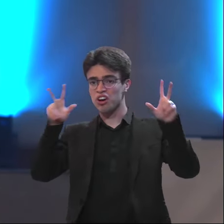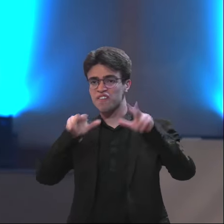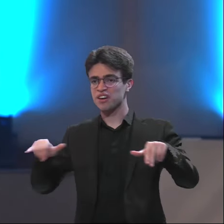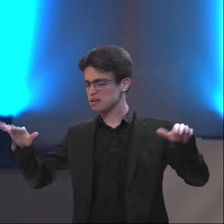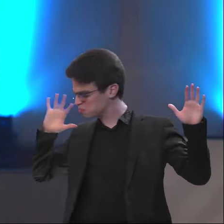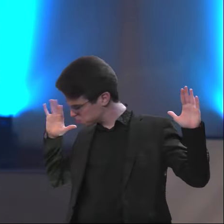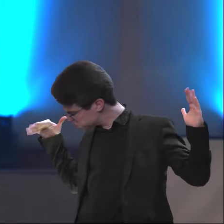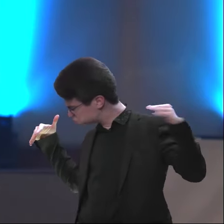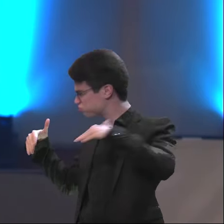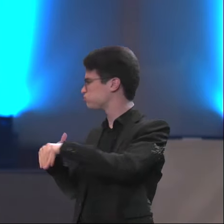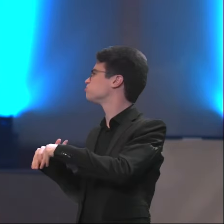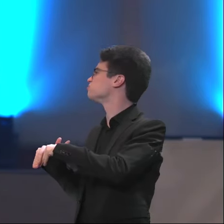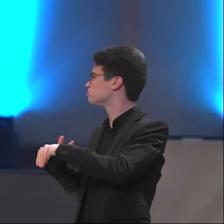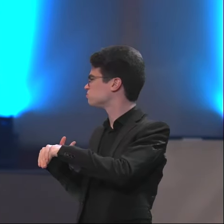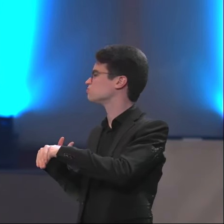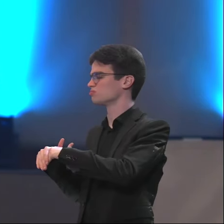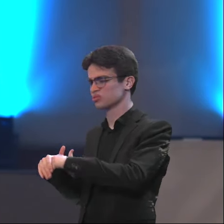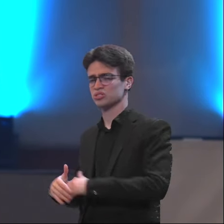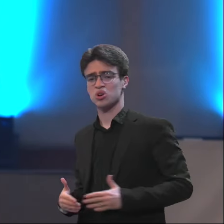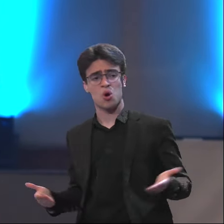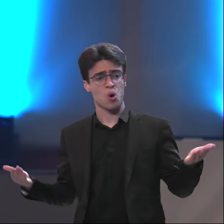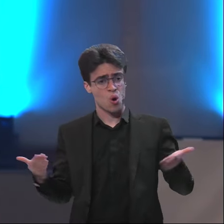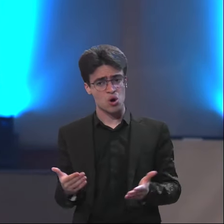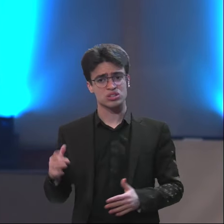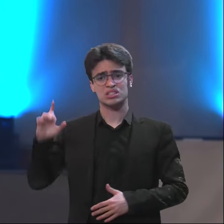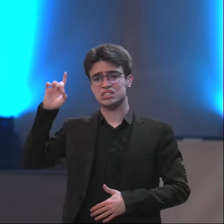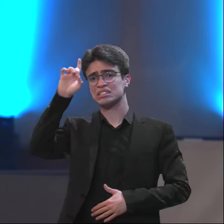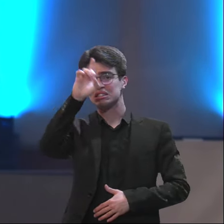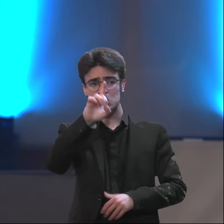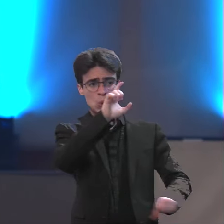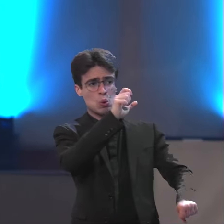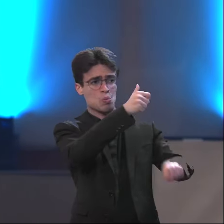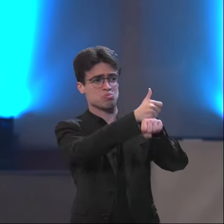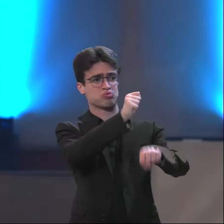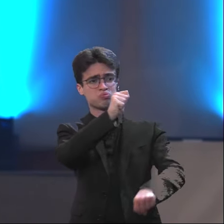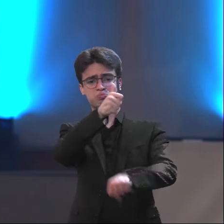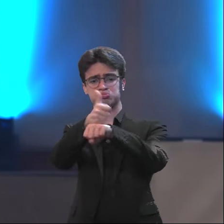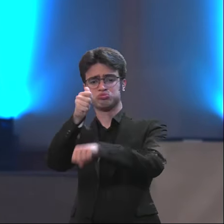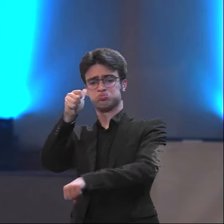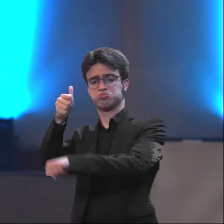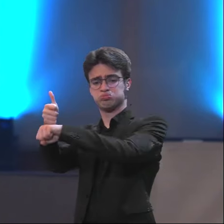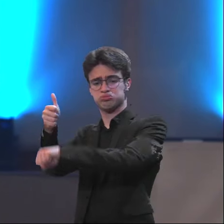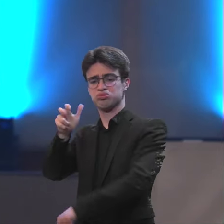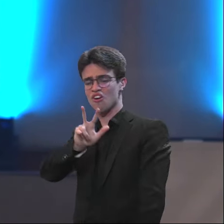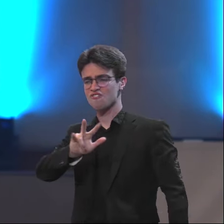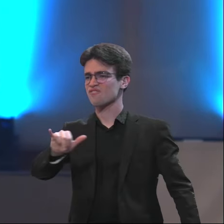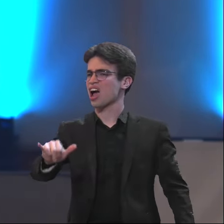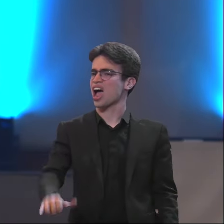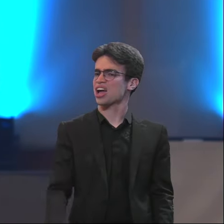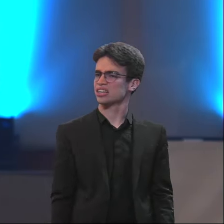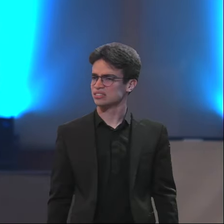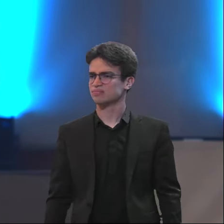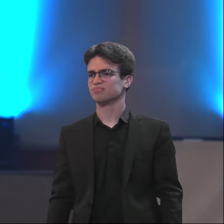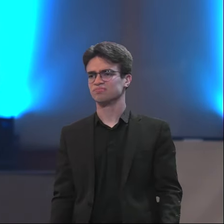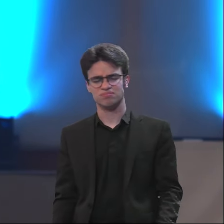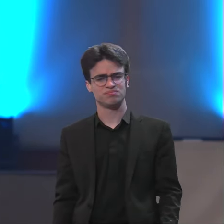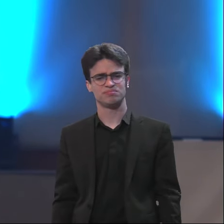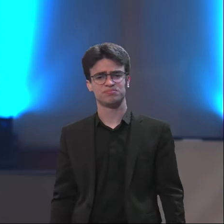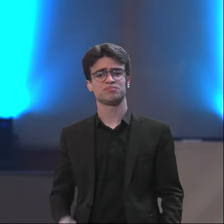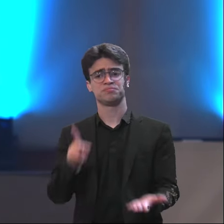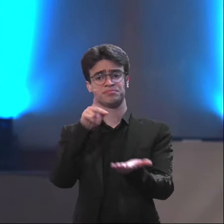vai estabelecer o governo no coração de muitos. Hoje ele vai se revelar. Quando Deus